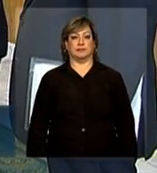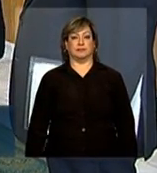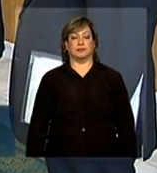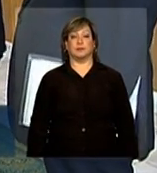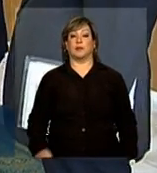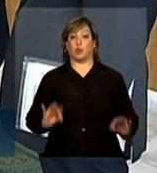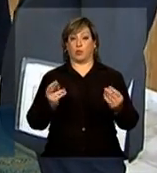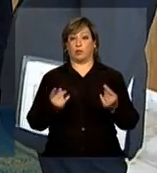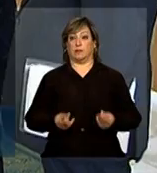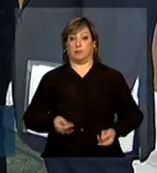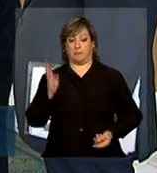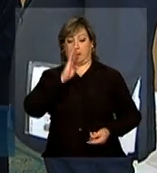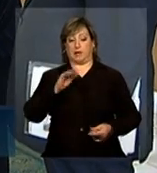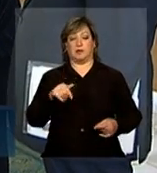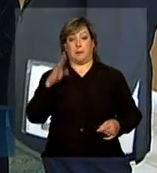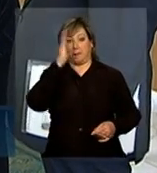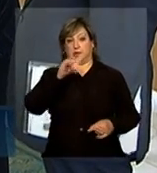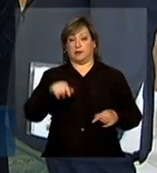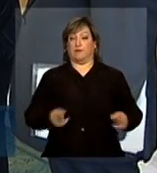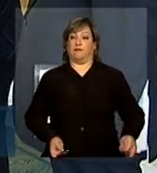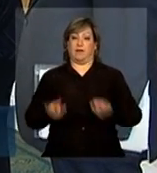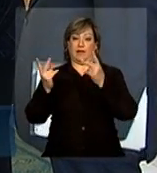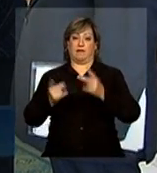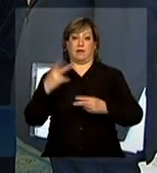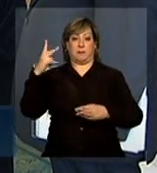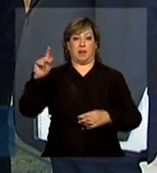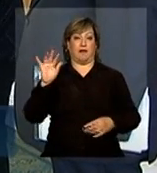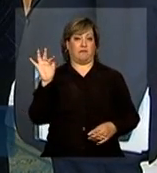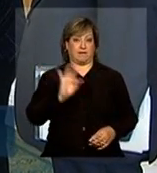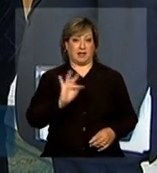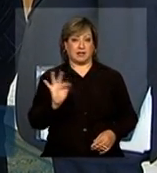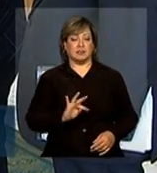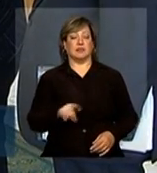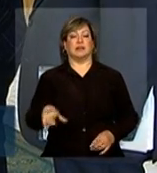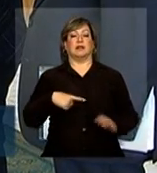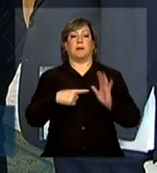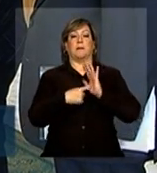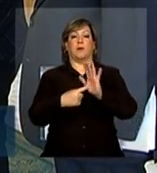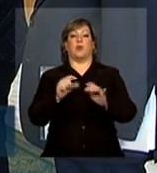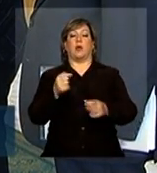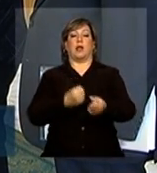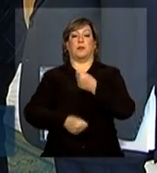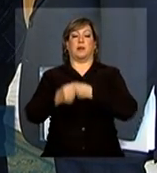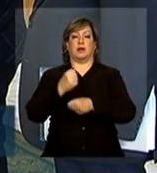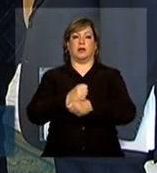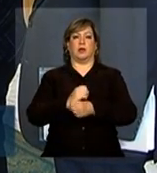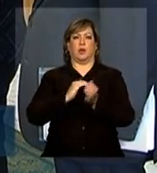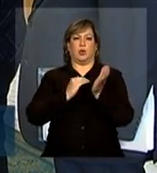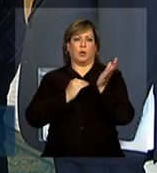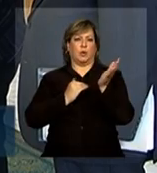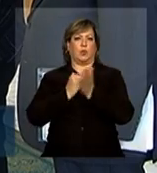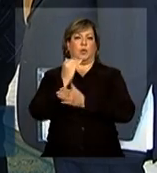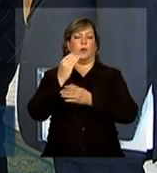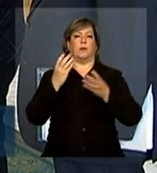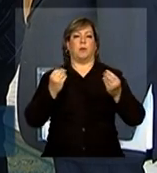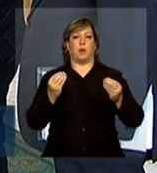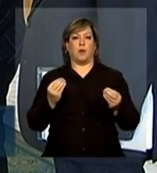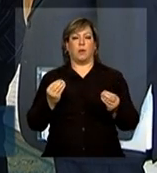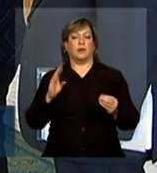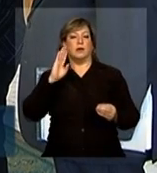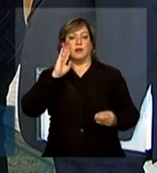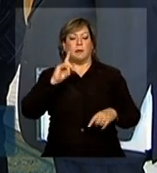As exportações brasileiras destinadas à França apresentaram no ano passado um elevado grau de concentração em